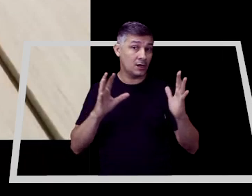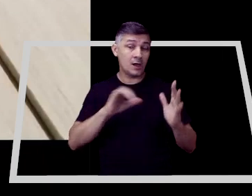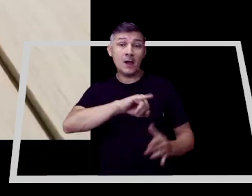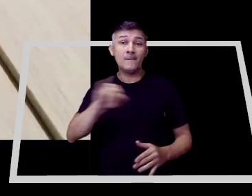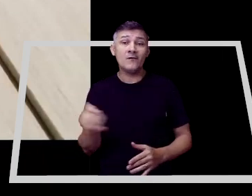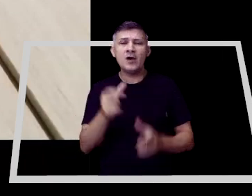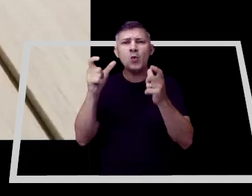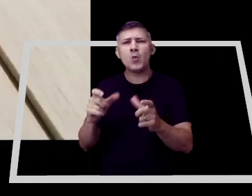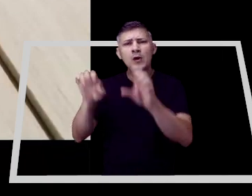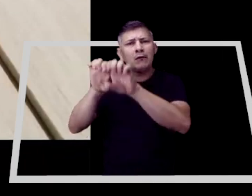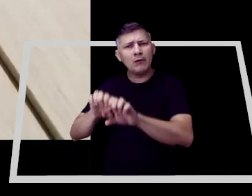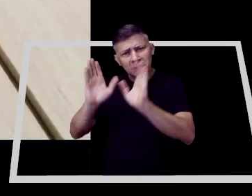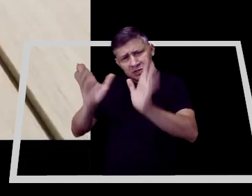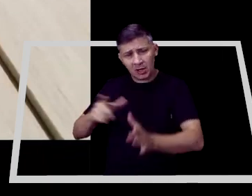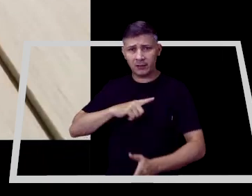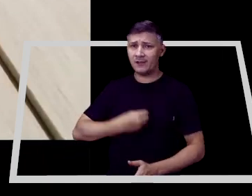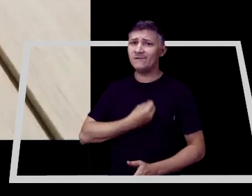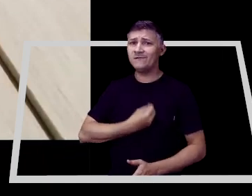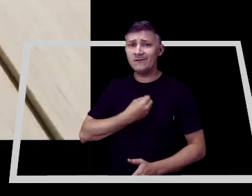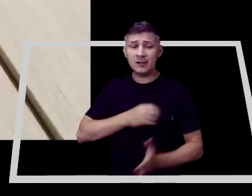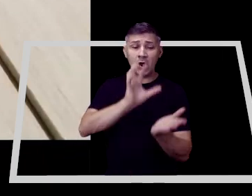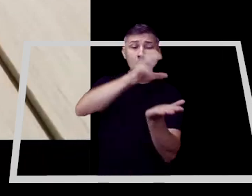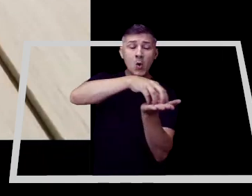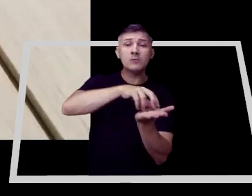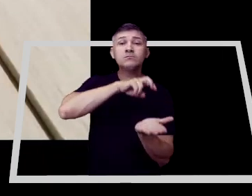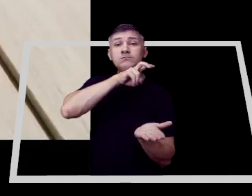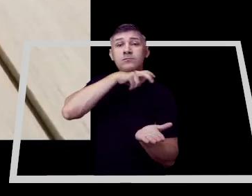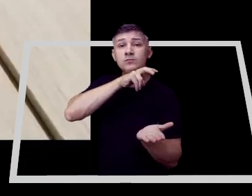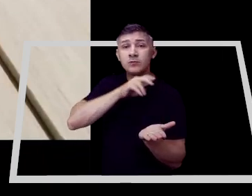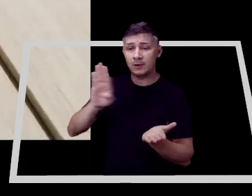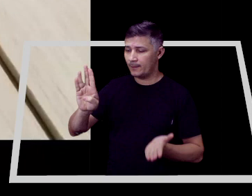imaginar o aproveitamento de uma estrutura existente no Butantã.